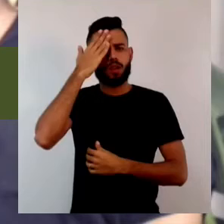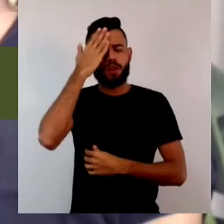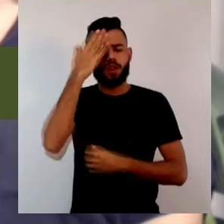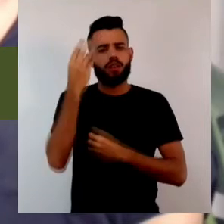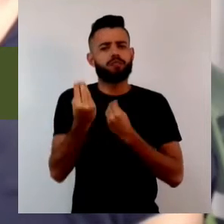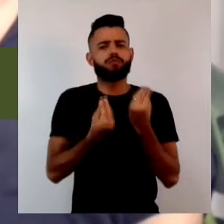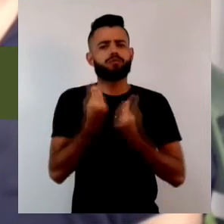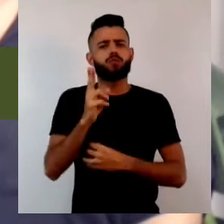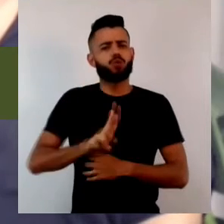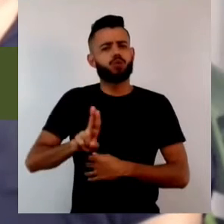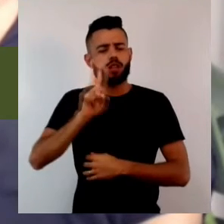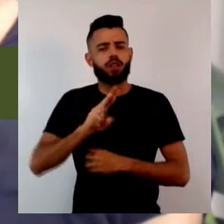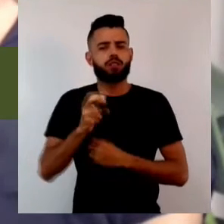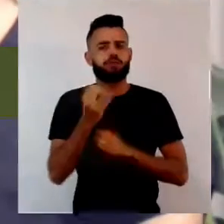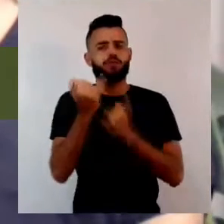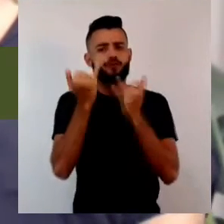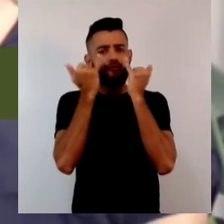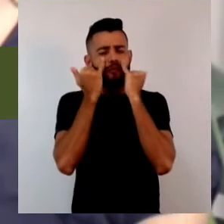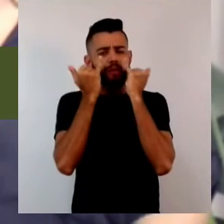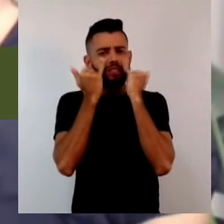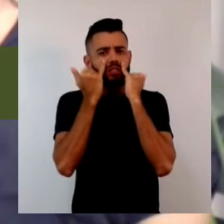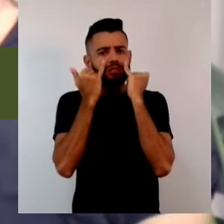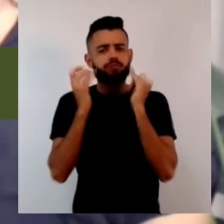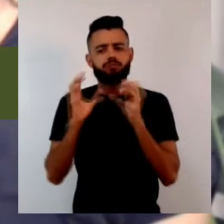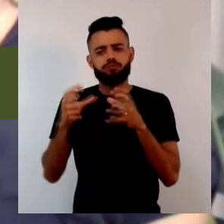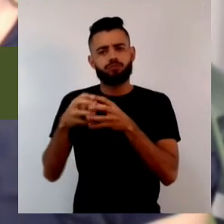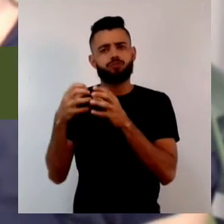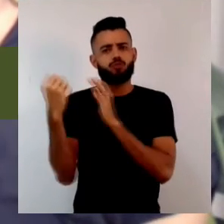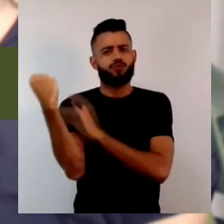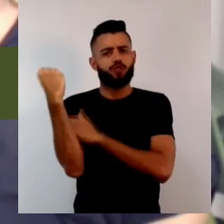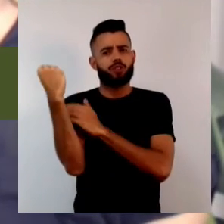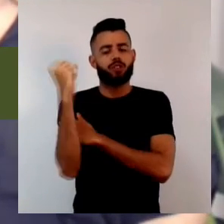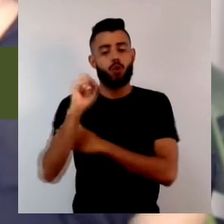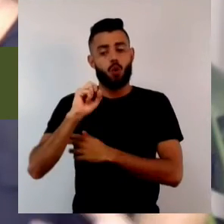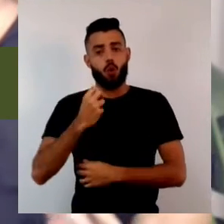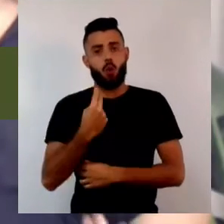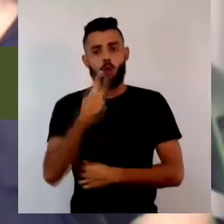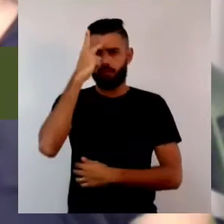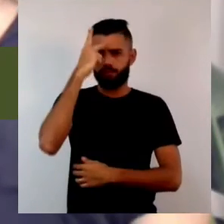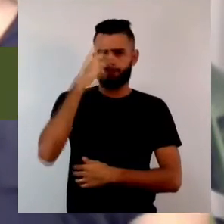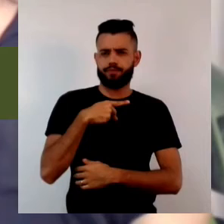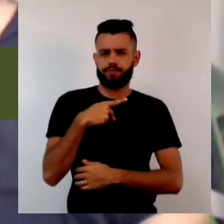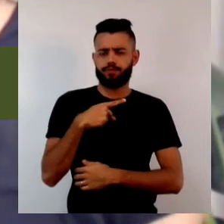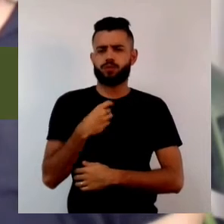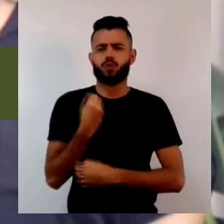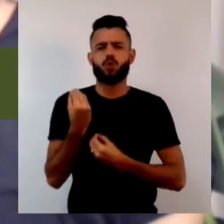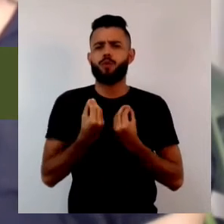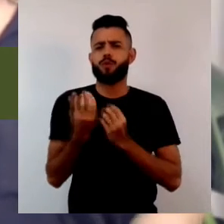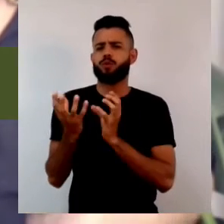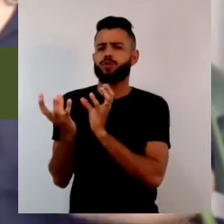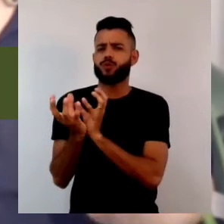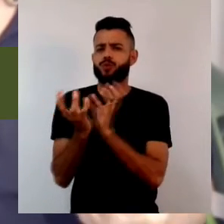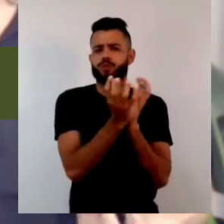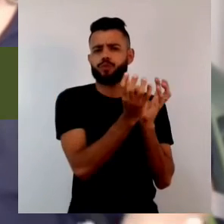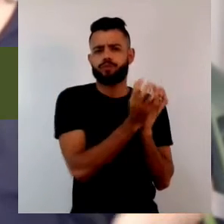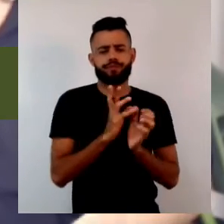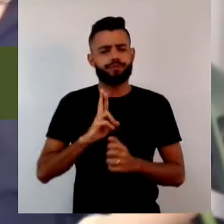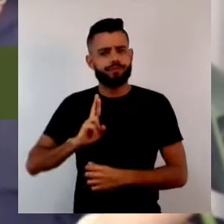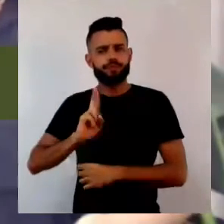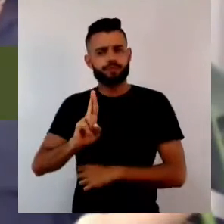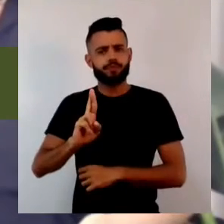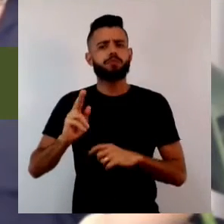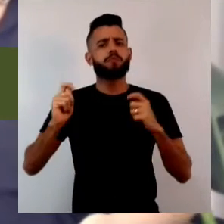seu grupo ou a si próprio? Como os grupos subrepresentados podem se utilizar da informação como